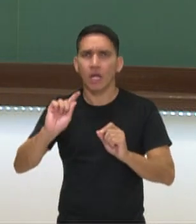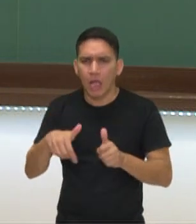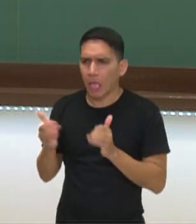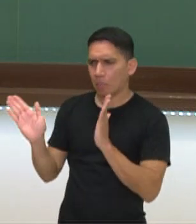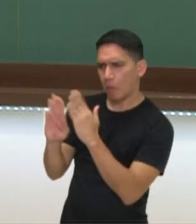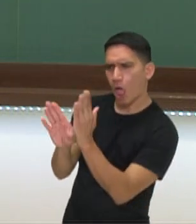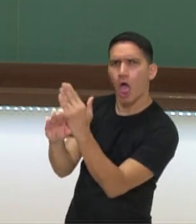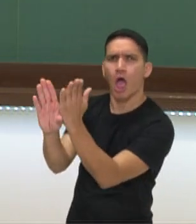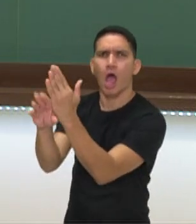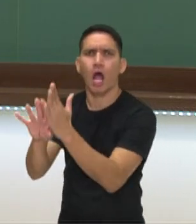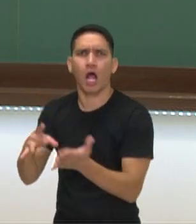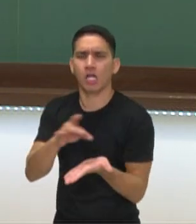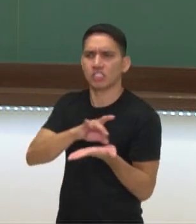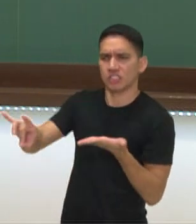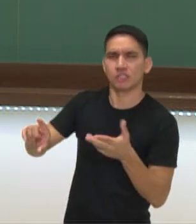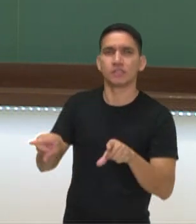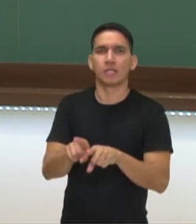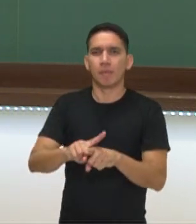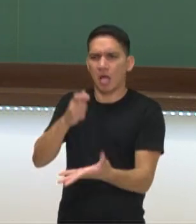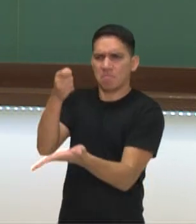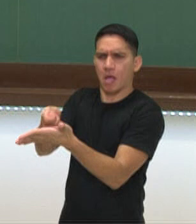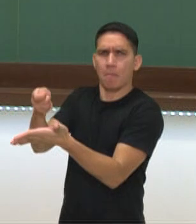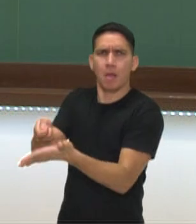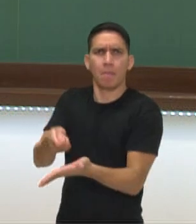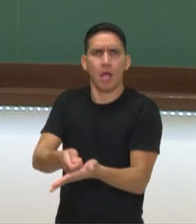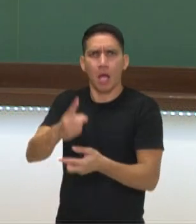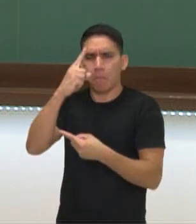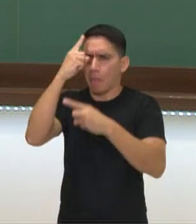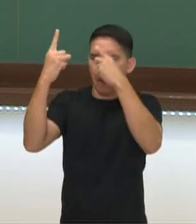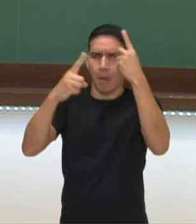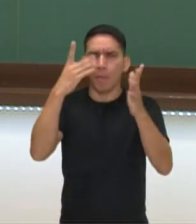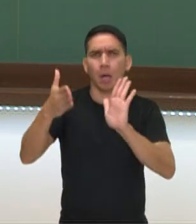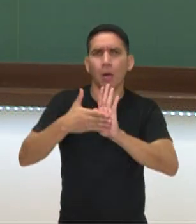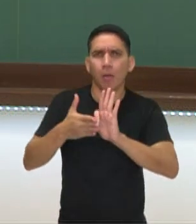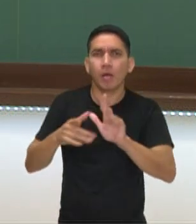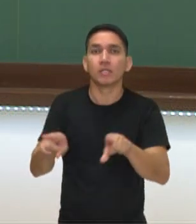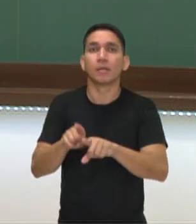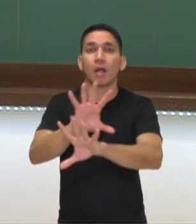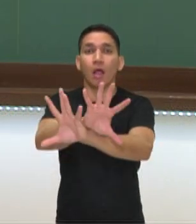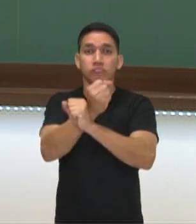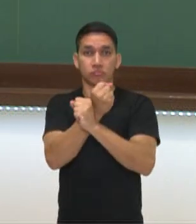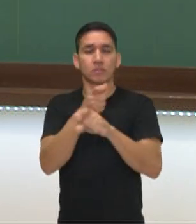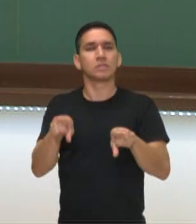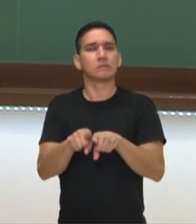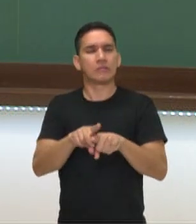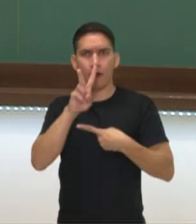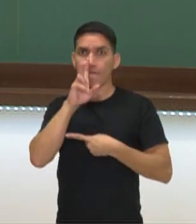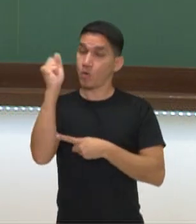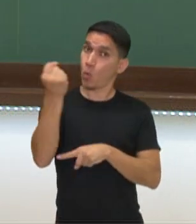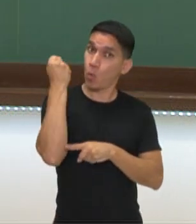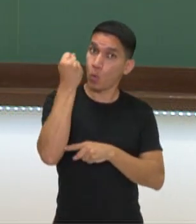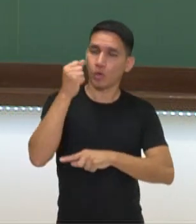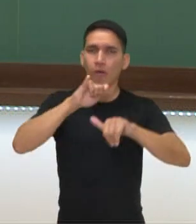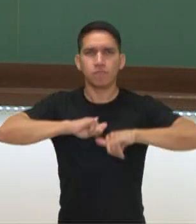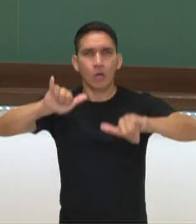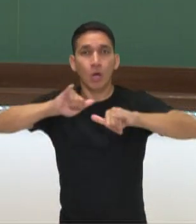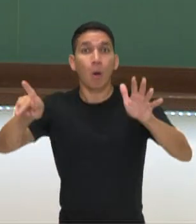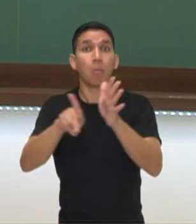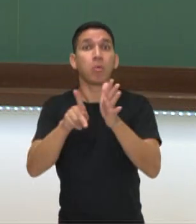aos inimigos, de imposição de ideias e de censura e forte propaganda de